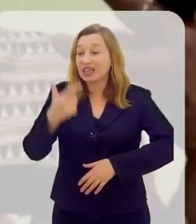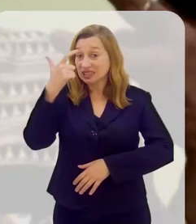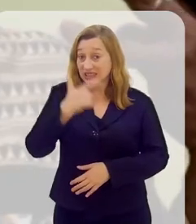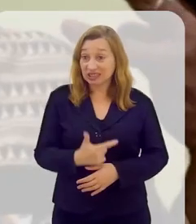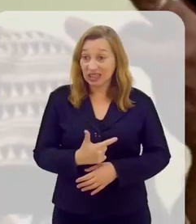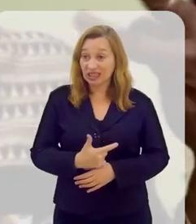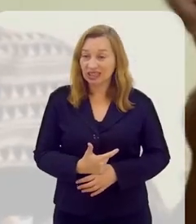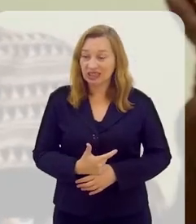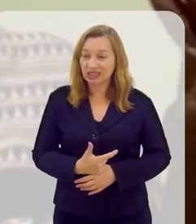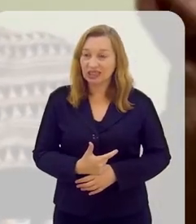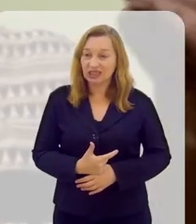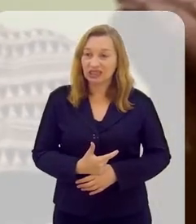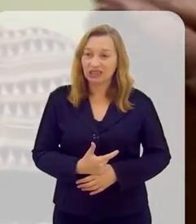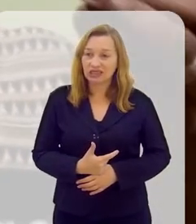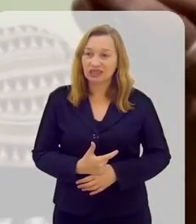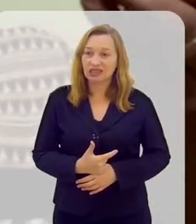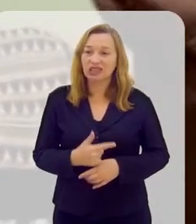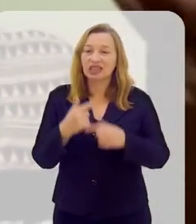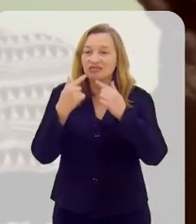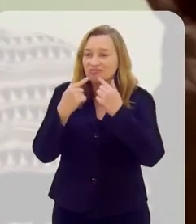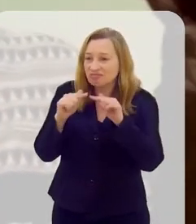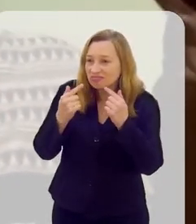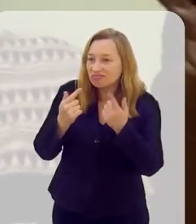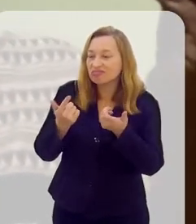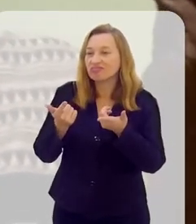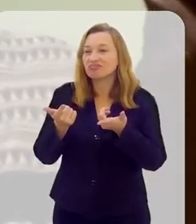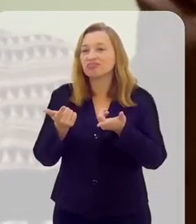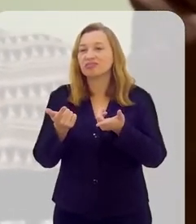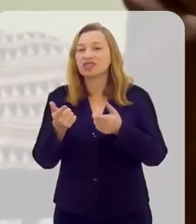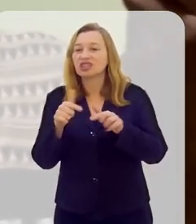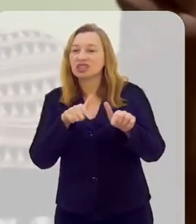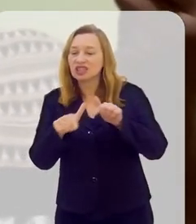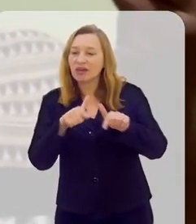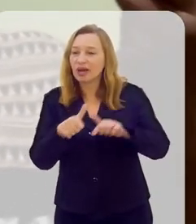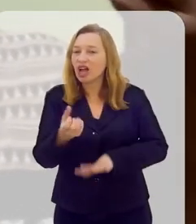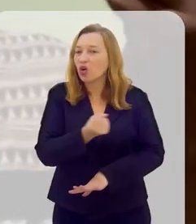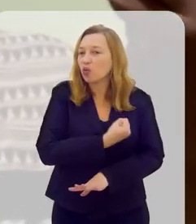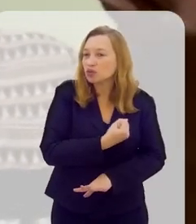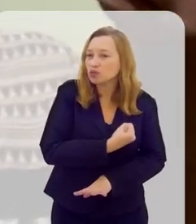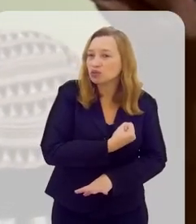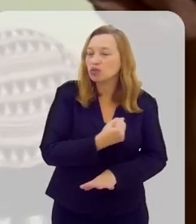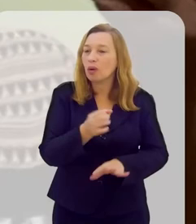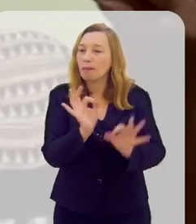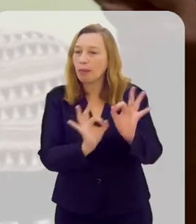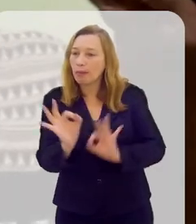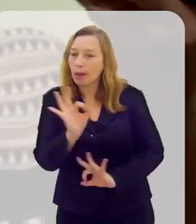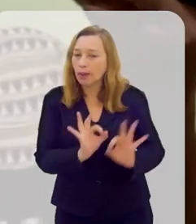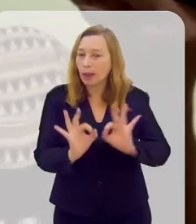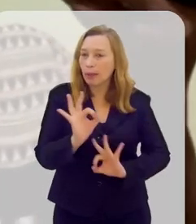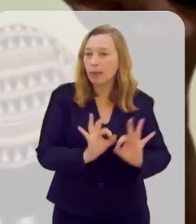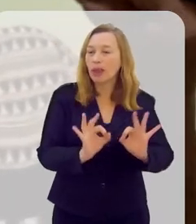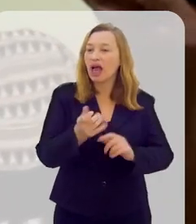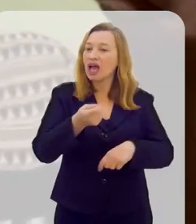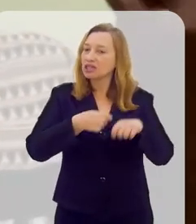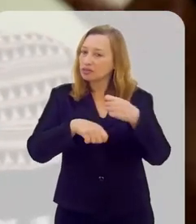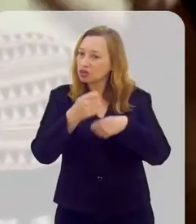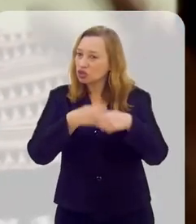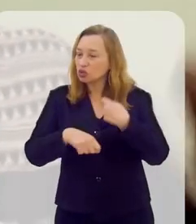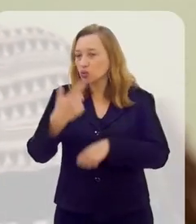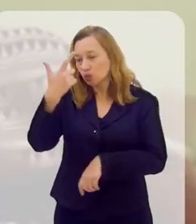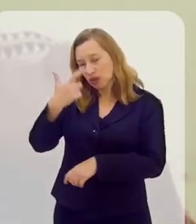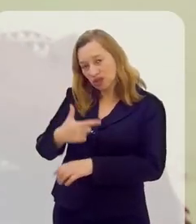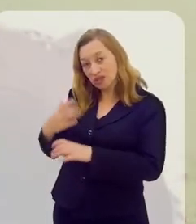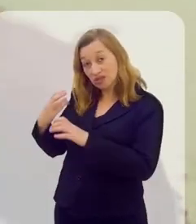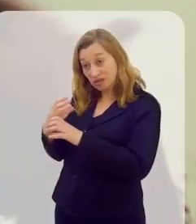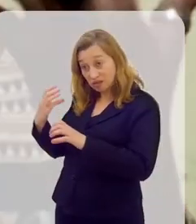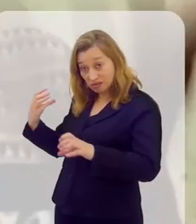ser bem questionadora, você trabalhar com números, fazer uma planilha, ser uma administradora, que a engenharia